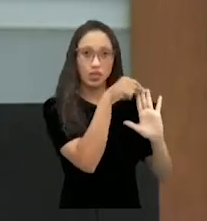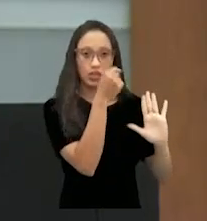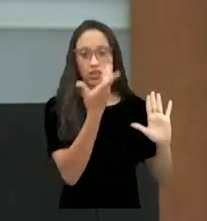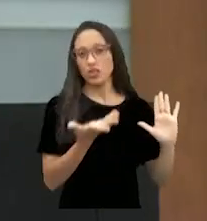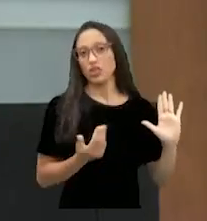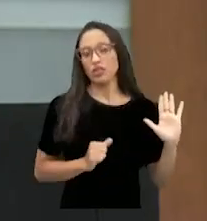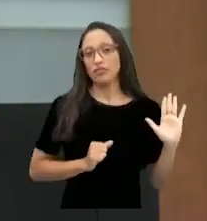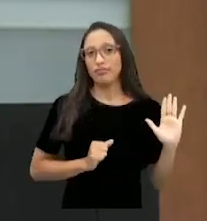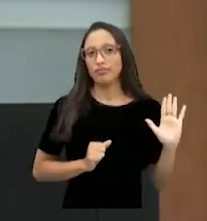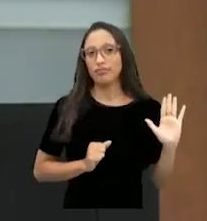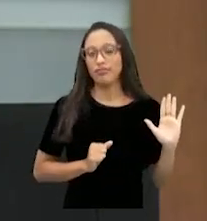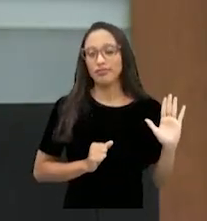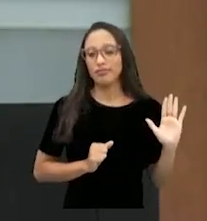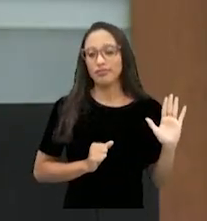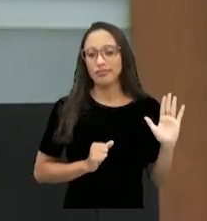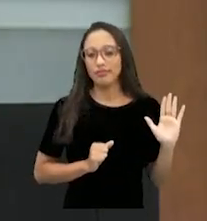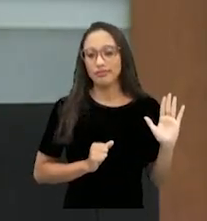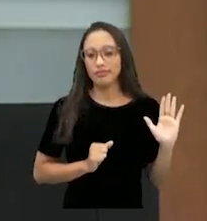coisa a fazer.